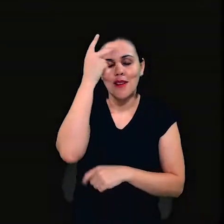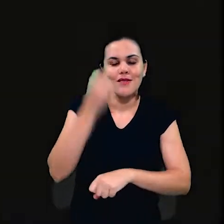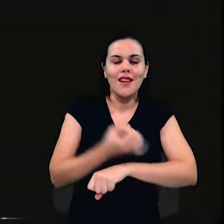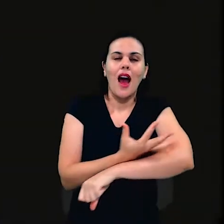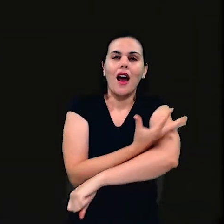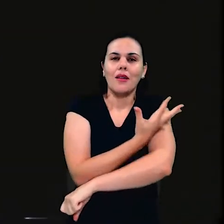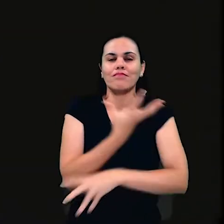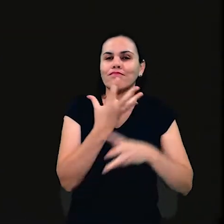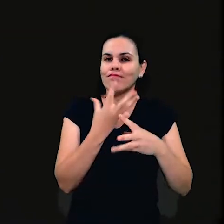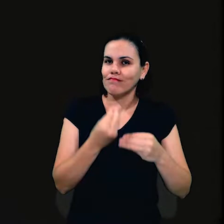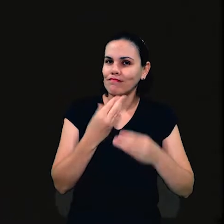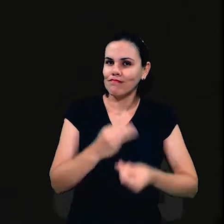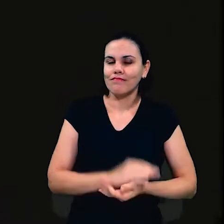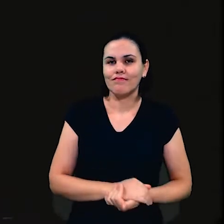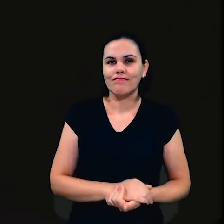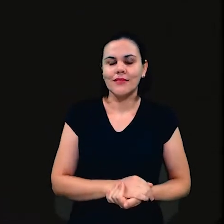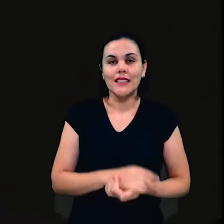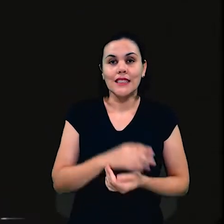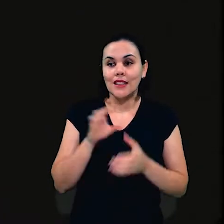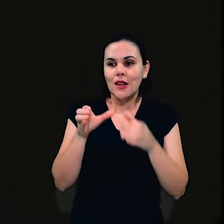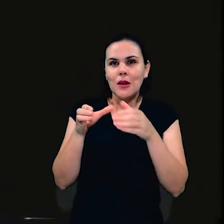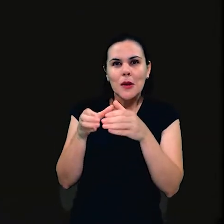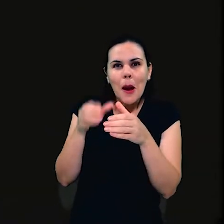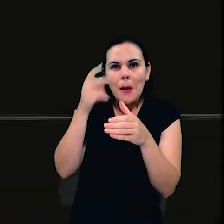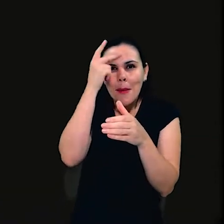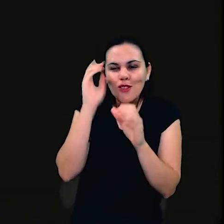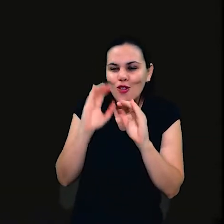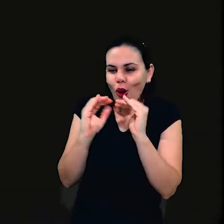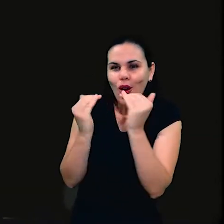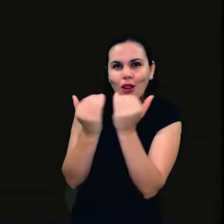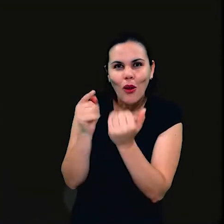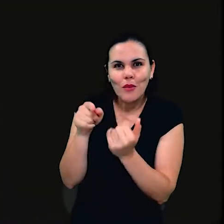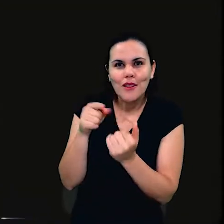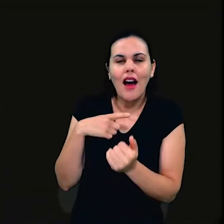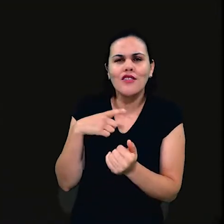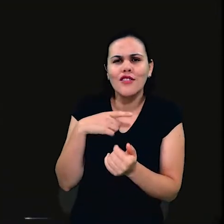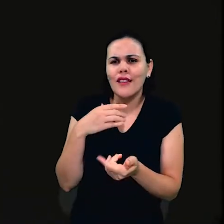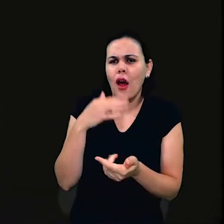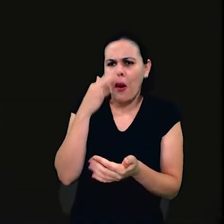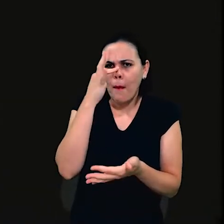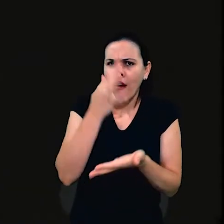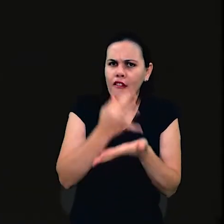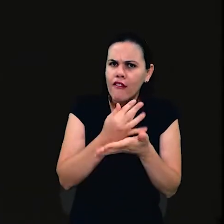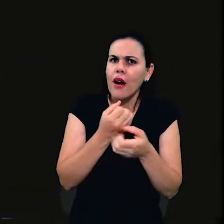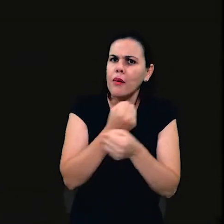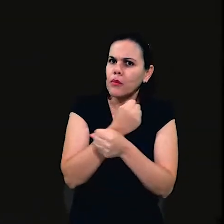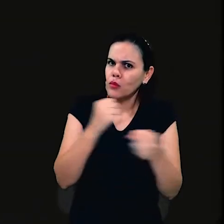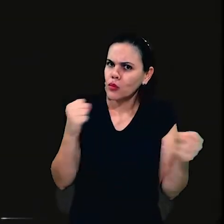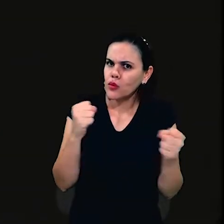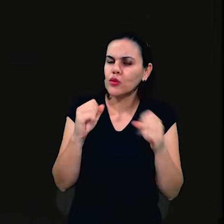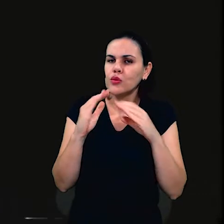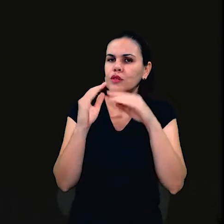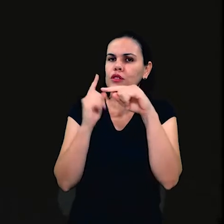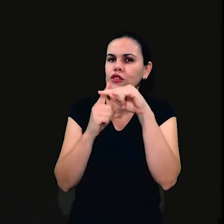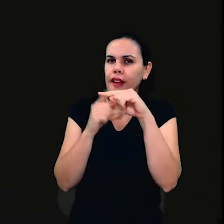bastante, né? Então o povo lá do bairro, eles têm uma devoção muito grande no Divino,